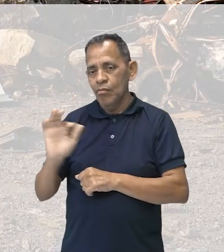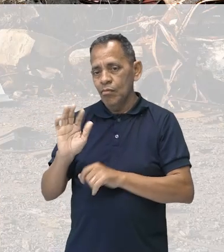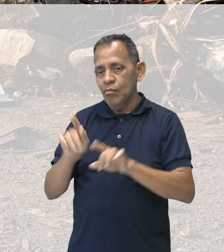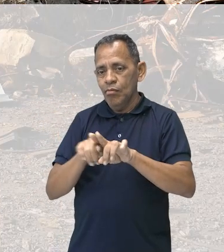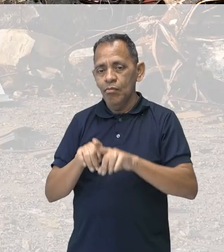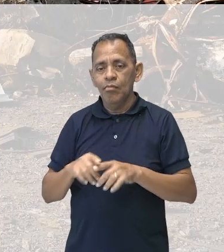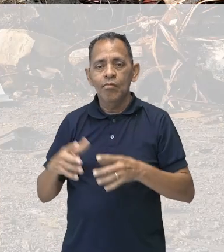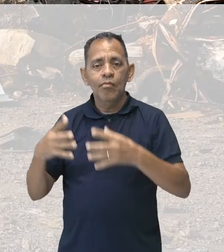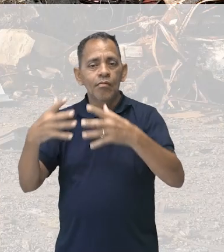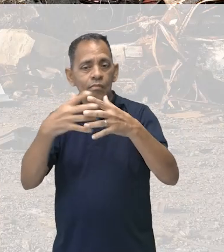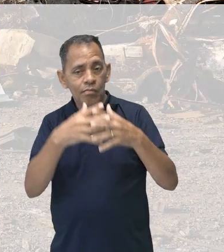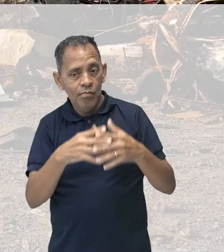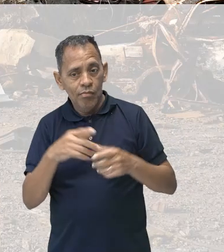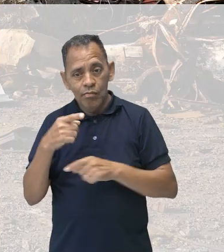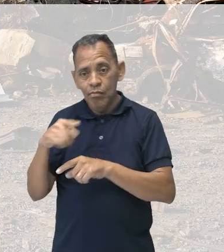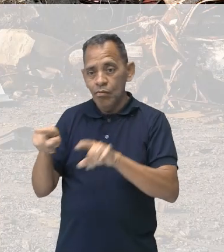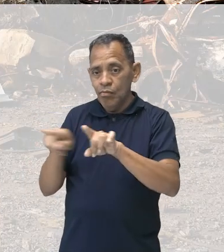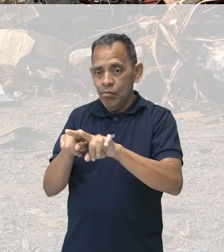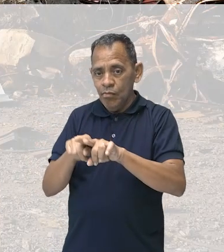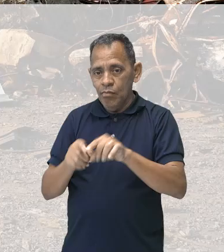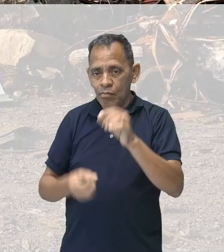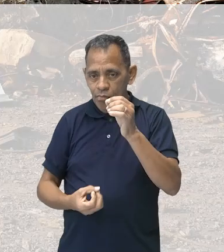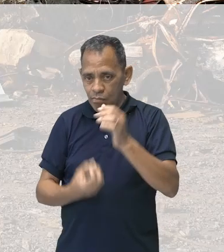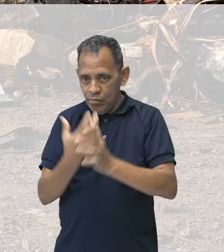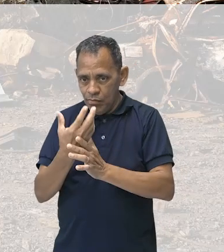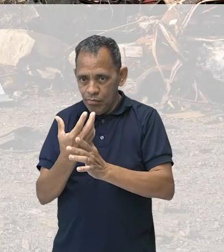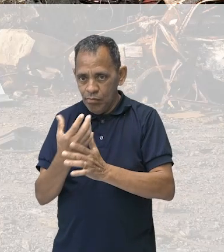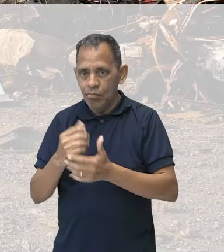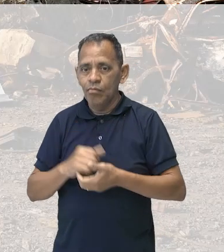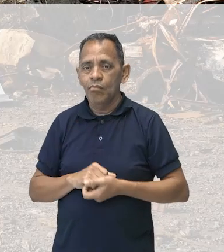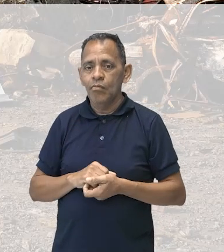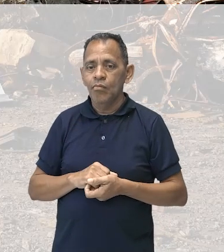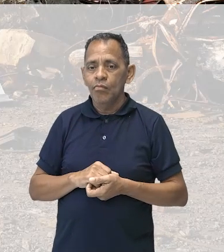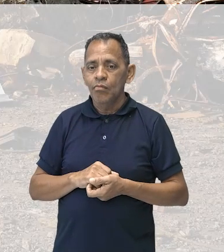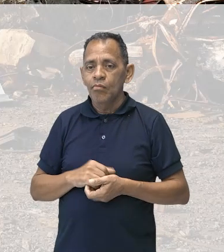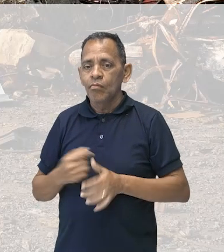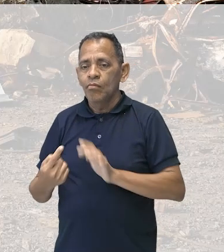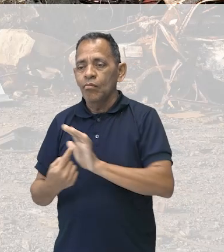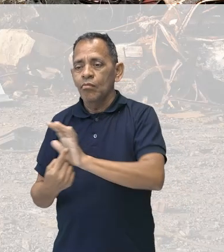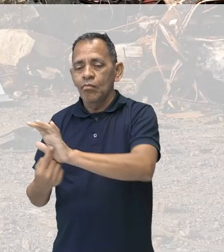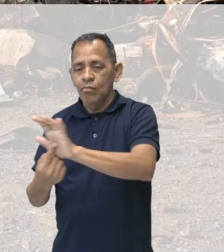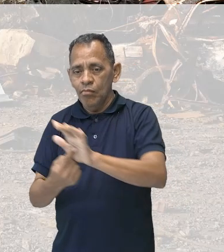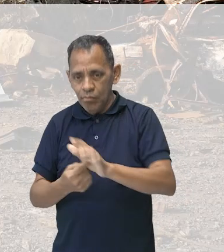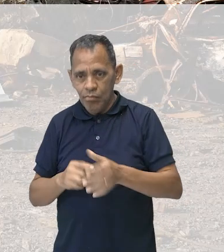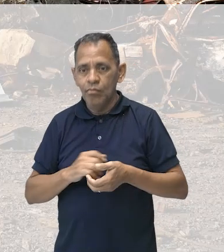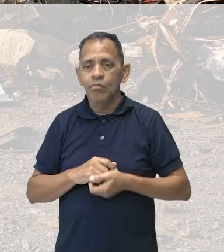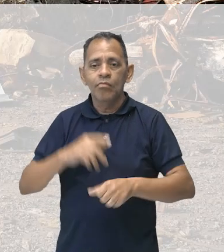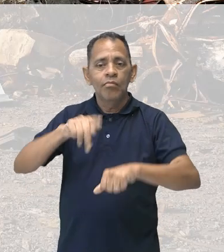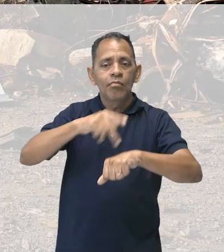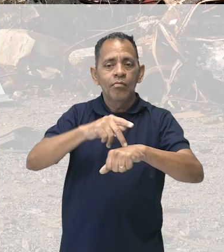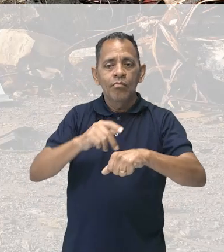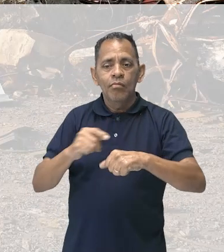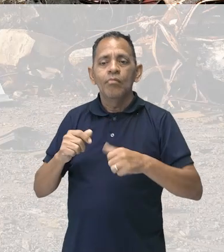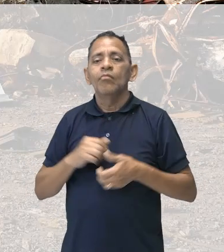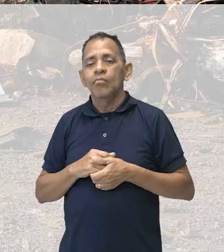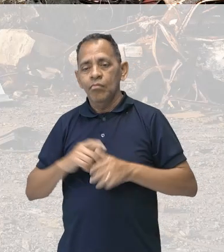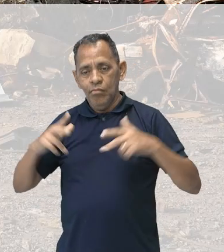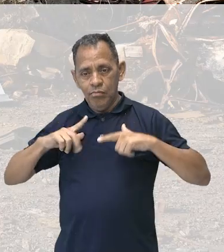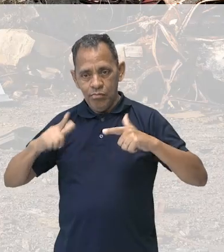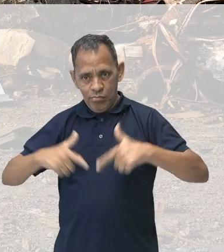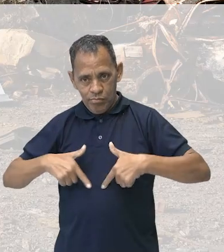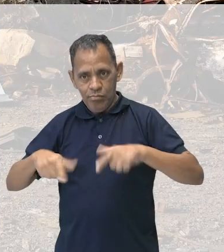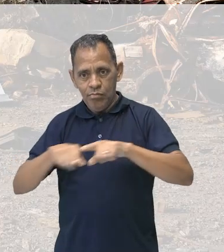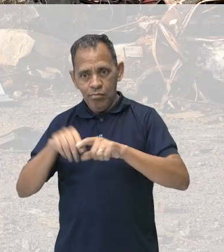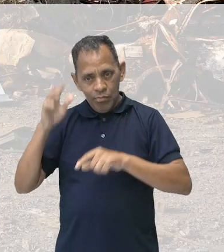conflitos que acabam surgindo. E um deles, infelizmente, vai ser em Israel, né? Onde ocorreu aí no ano de